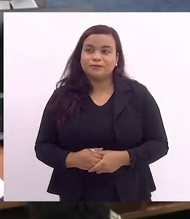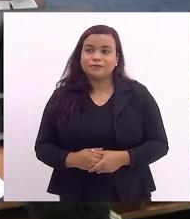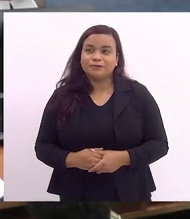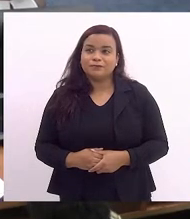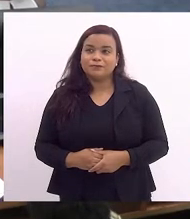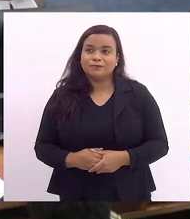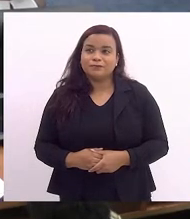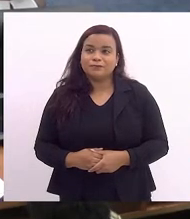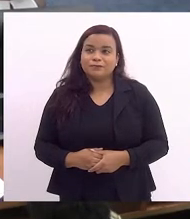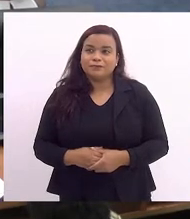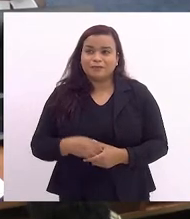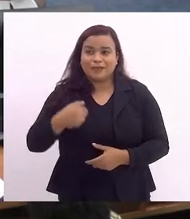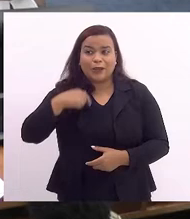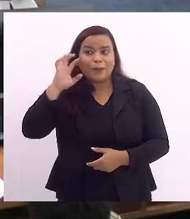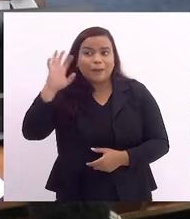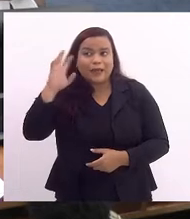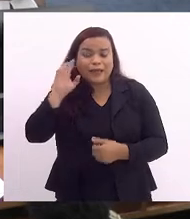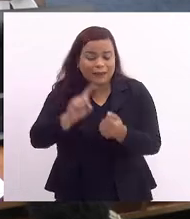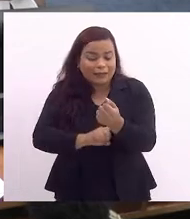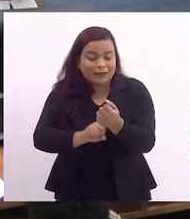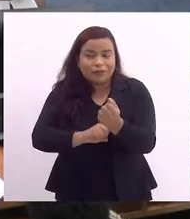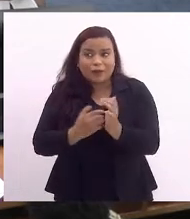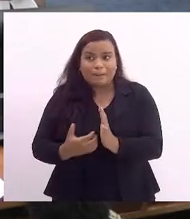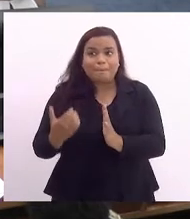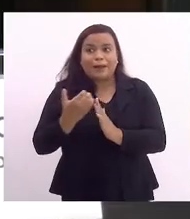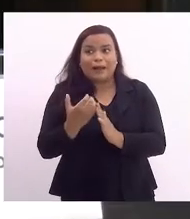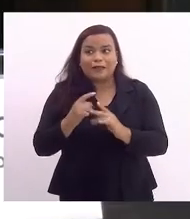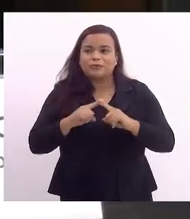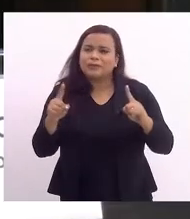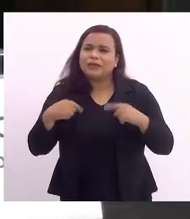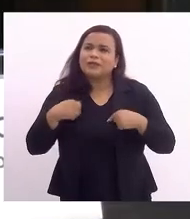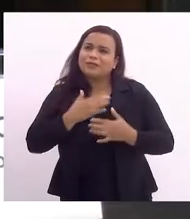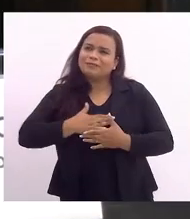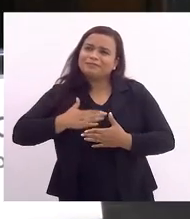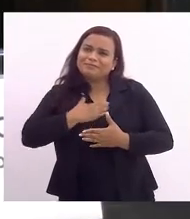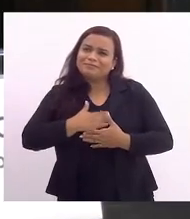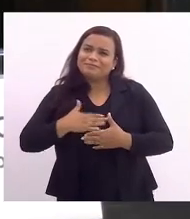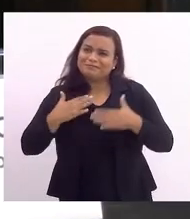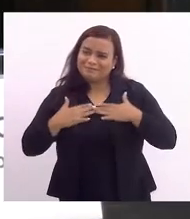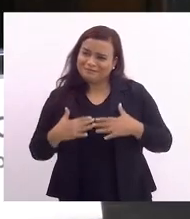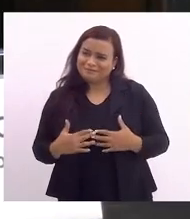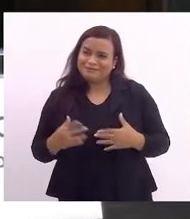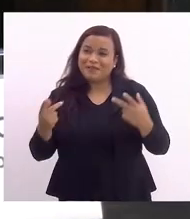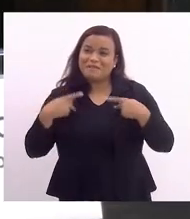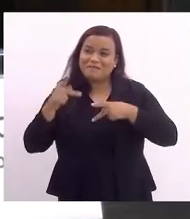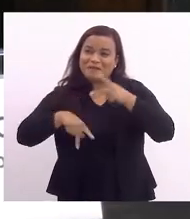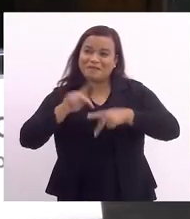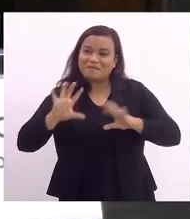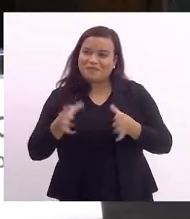Eu pensei que ficaria mais nervosa, mas estou bem confortável, porque estou rodeada do meu povo.